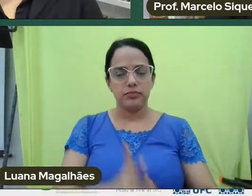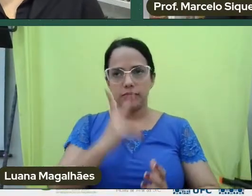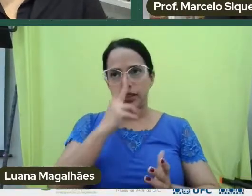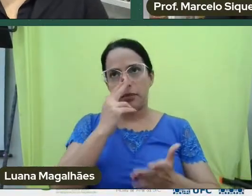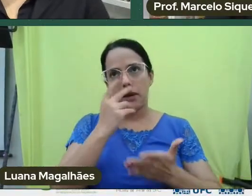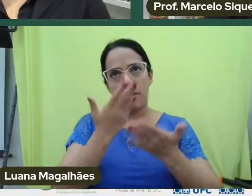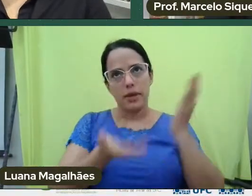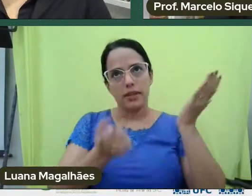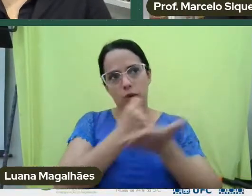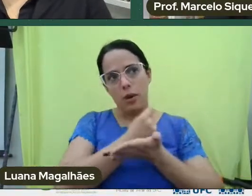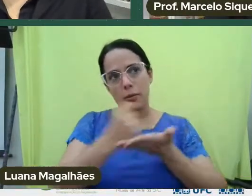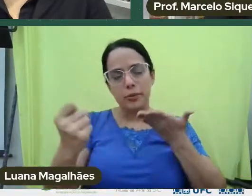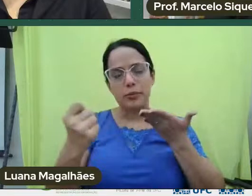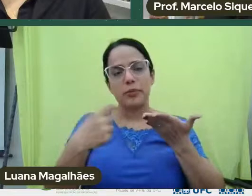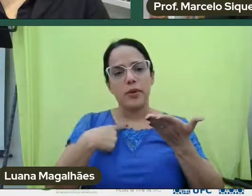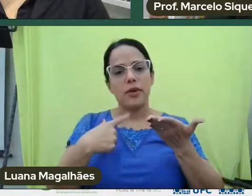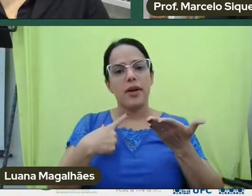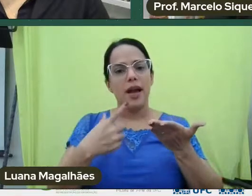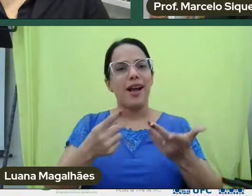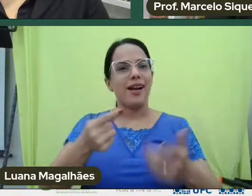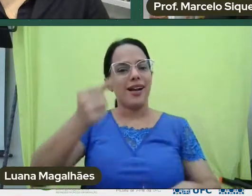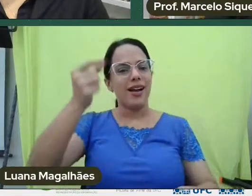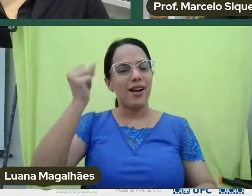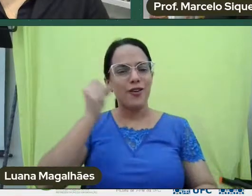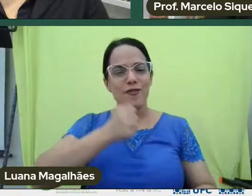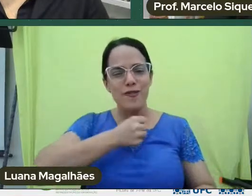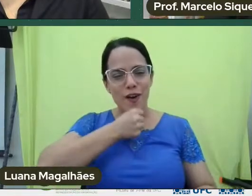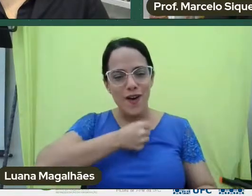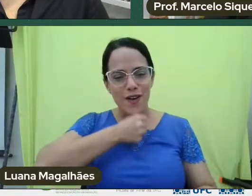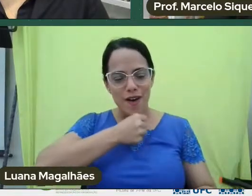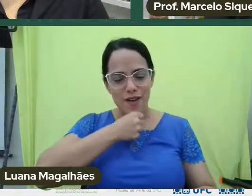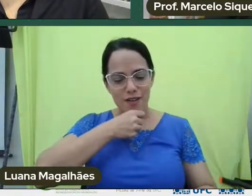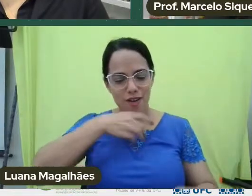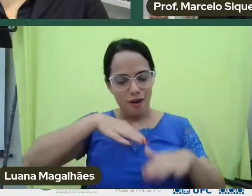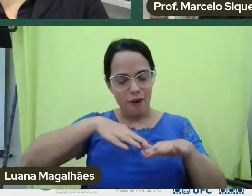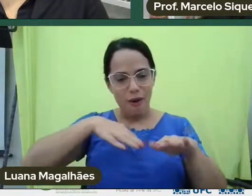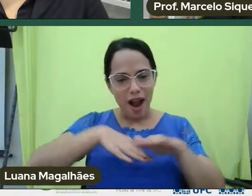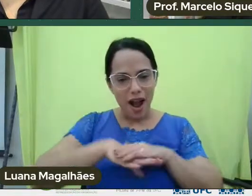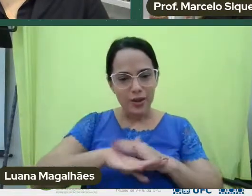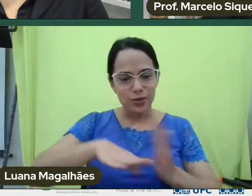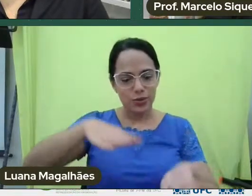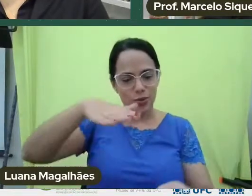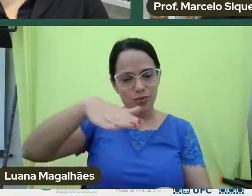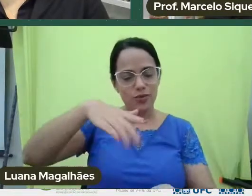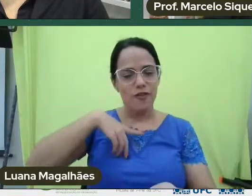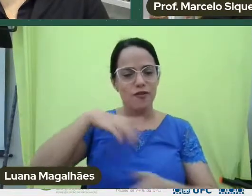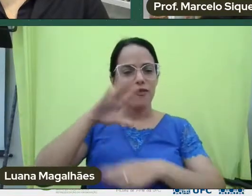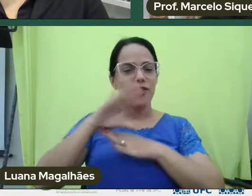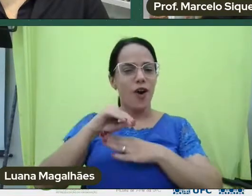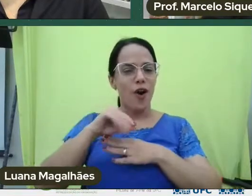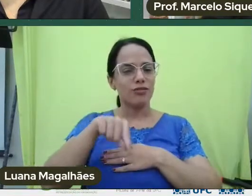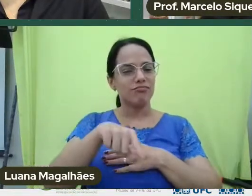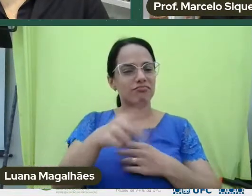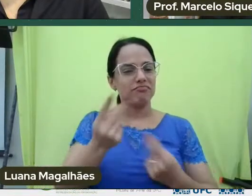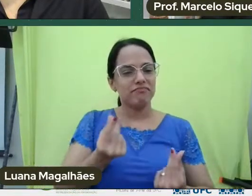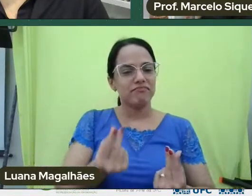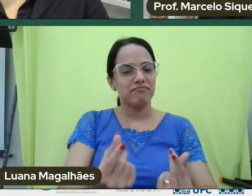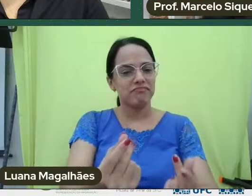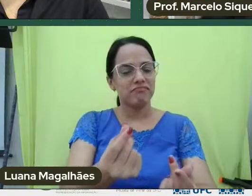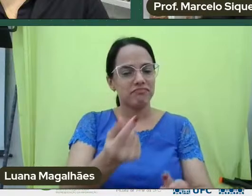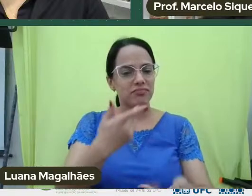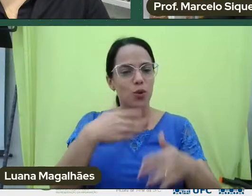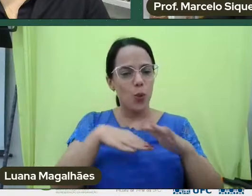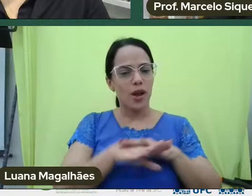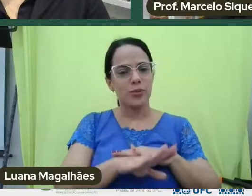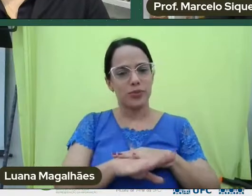as fotografias da vovó, que estão numa caixa de sapato embaixo do armário dela, estão lá as fotos lá ainda. Né? Então,